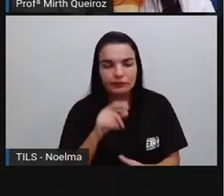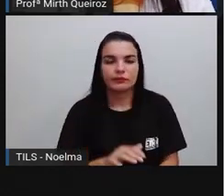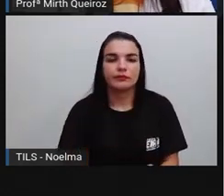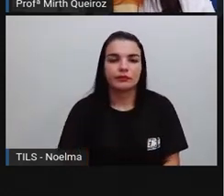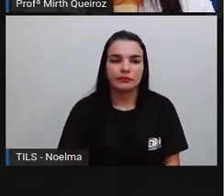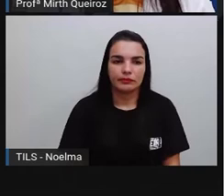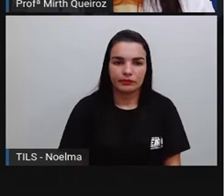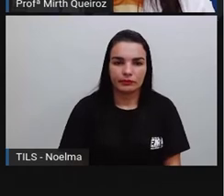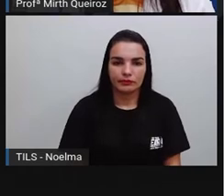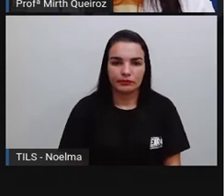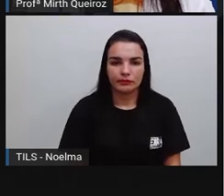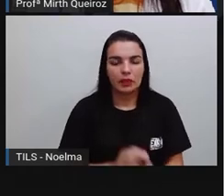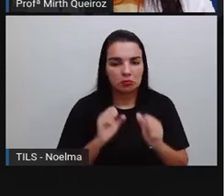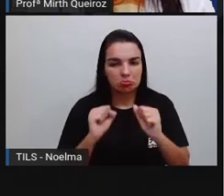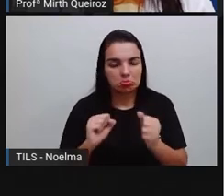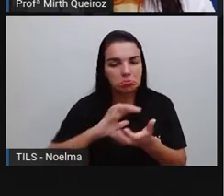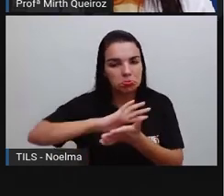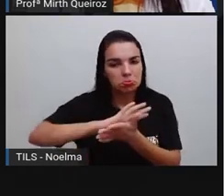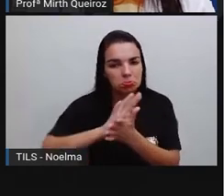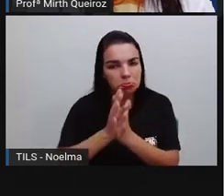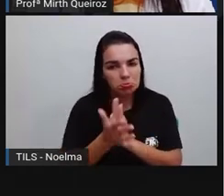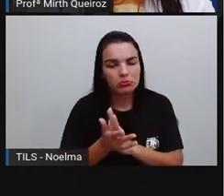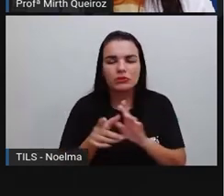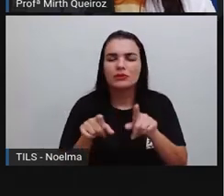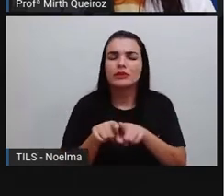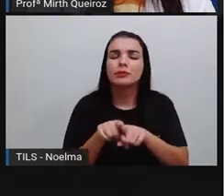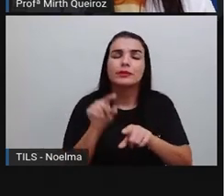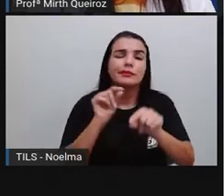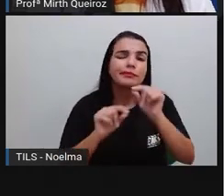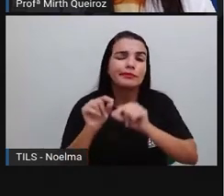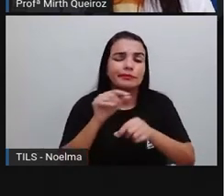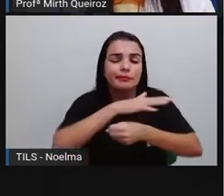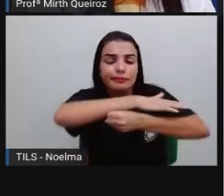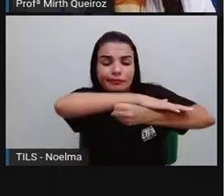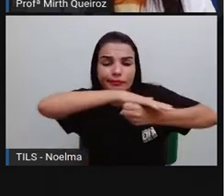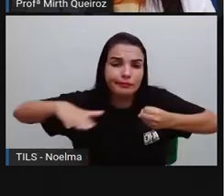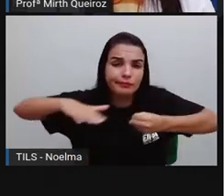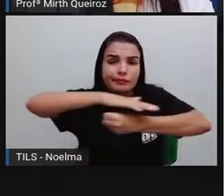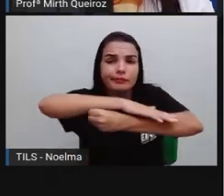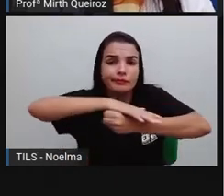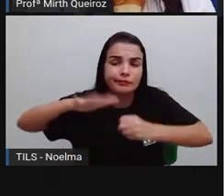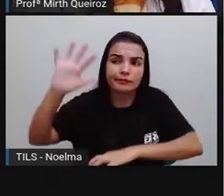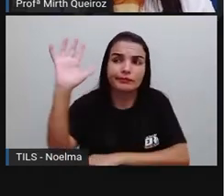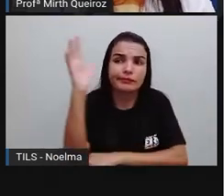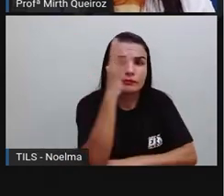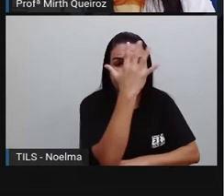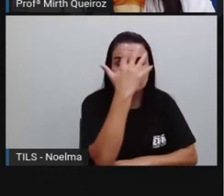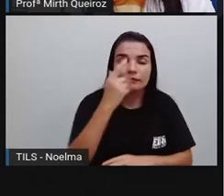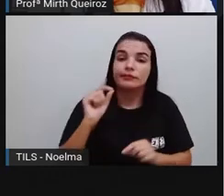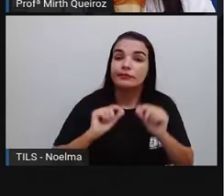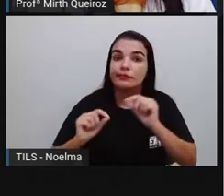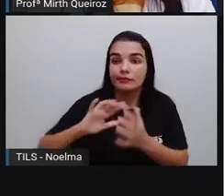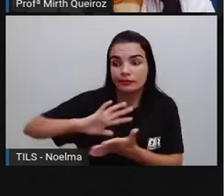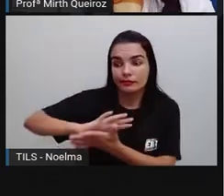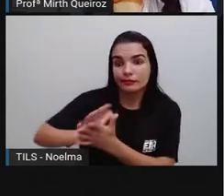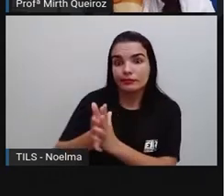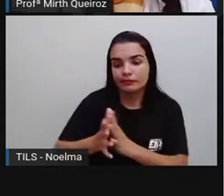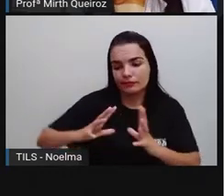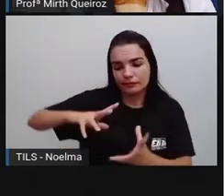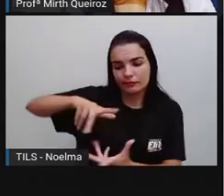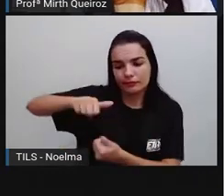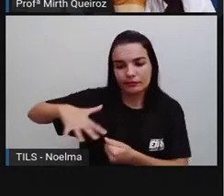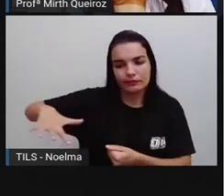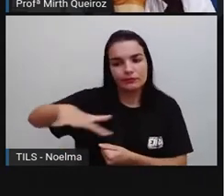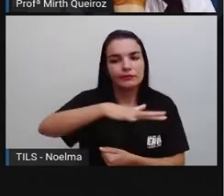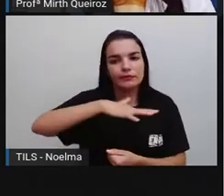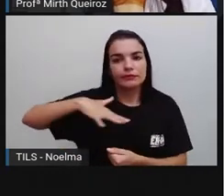ser extintas, né? Fora que o desmatamento também ali estaria também destruindo um ecossistema, né? E ali vivem animais.